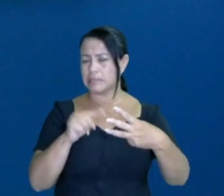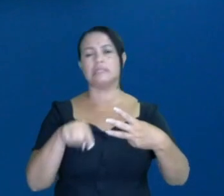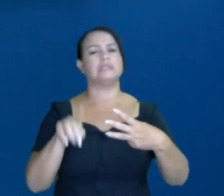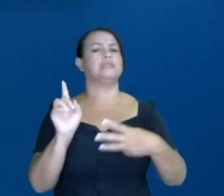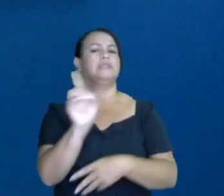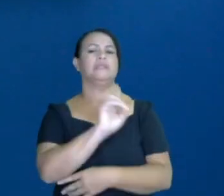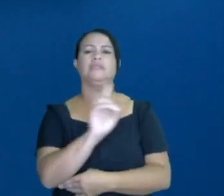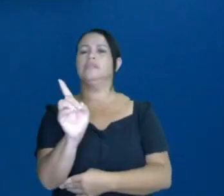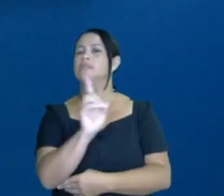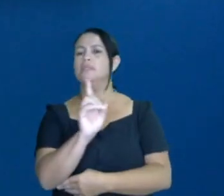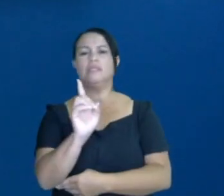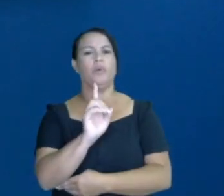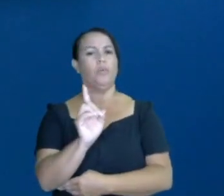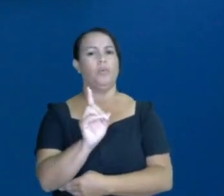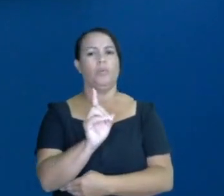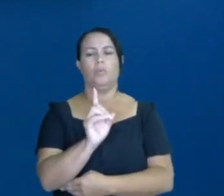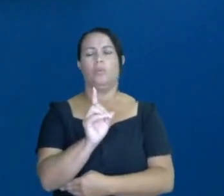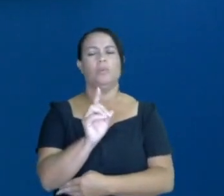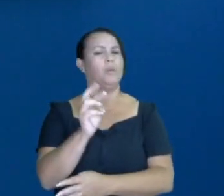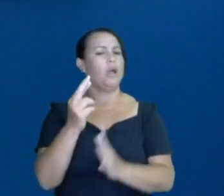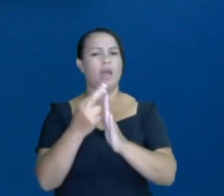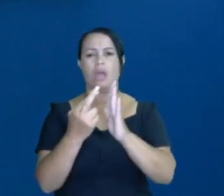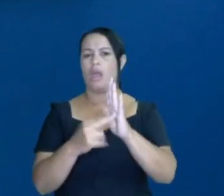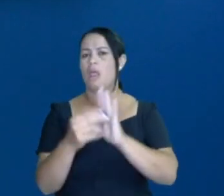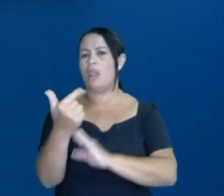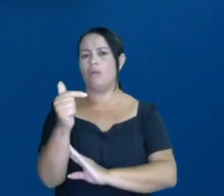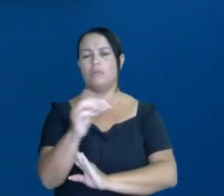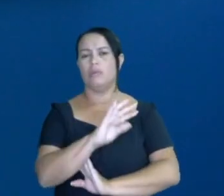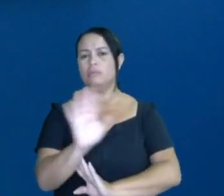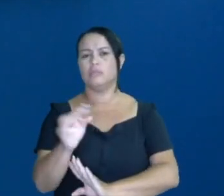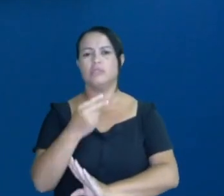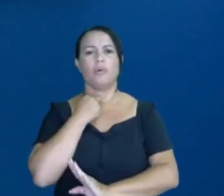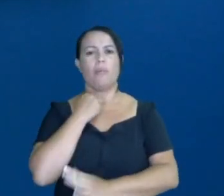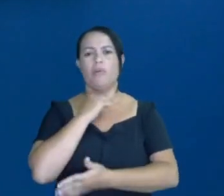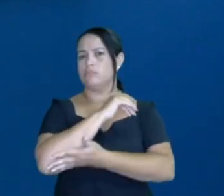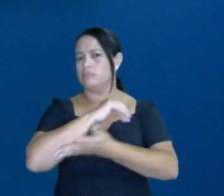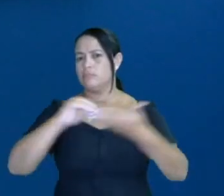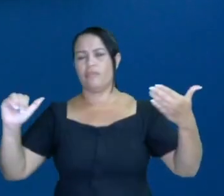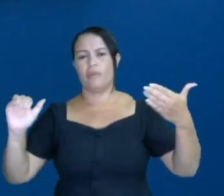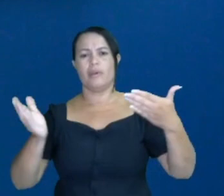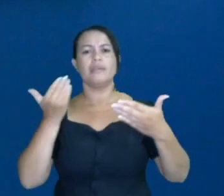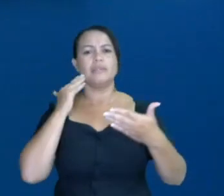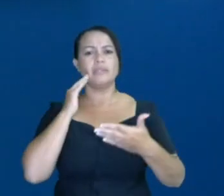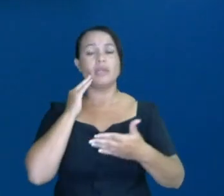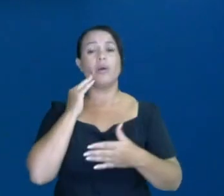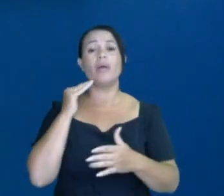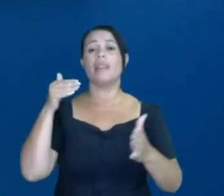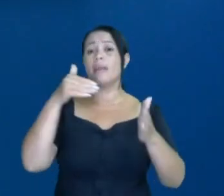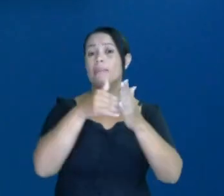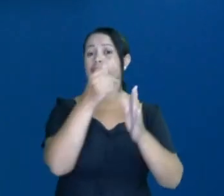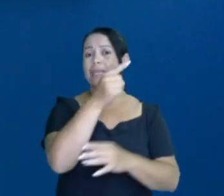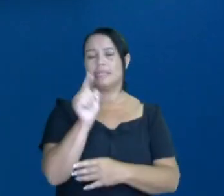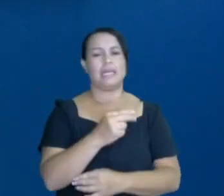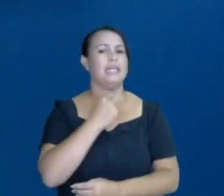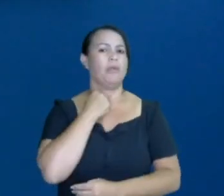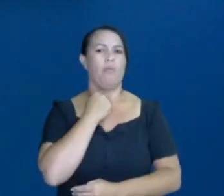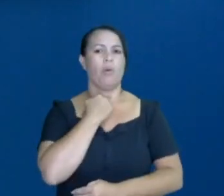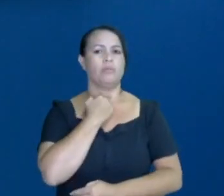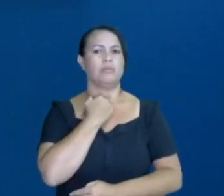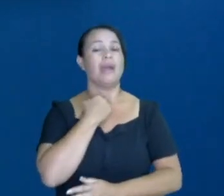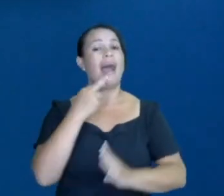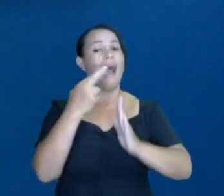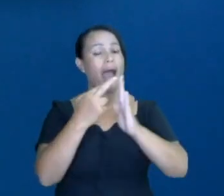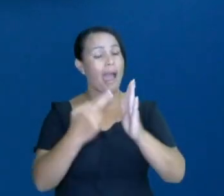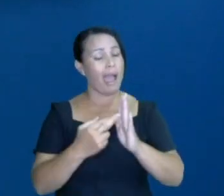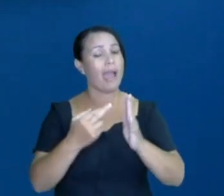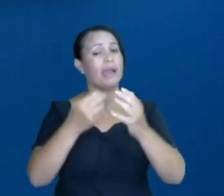Não, está fora da regra. Paz termina em Z. Termina-se em Z, precisa acentuar? Não, a